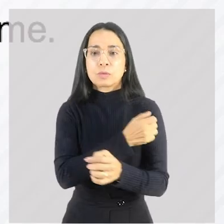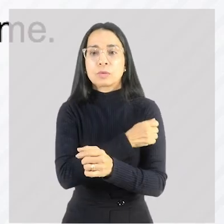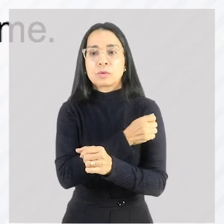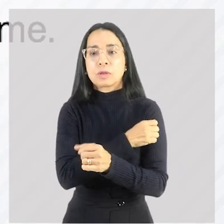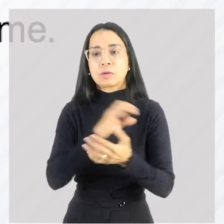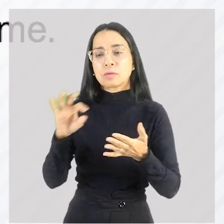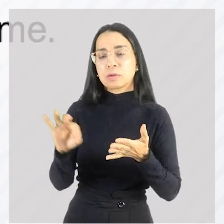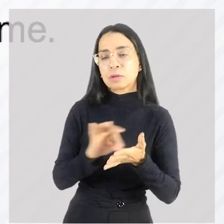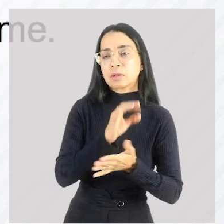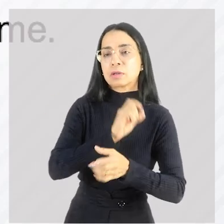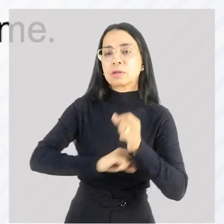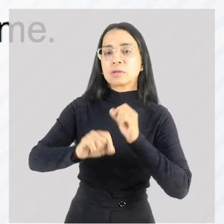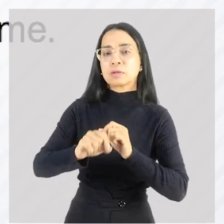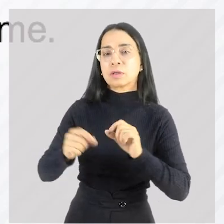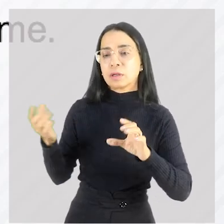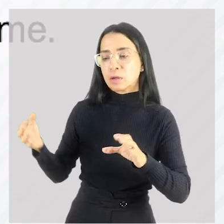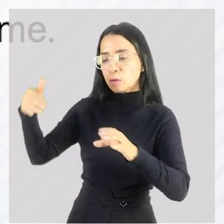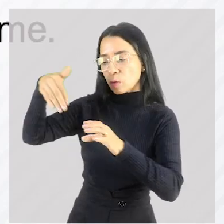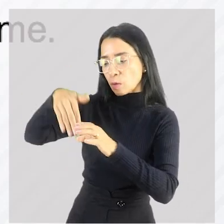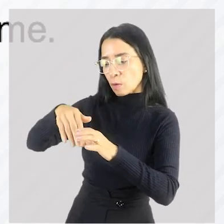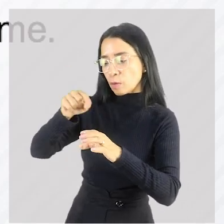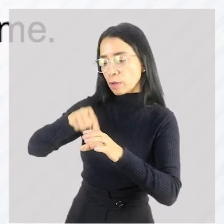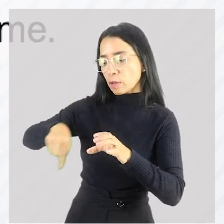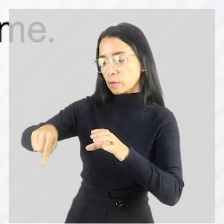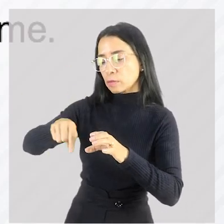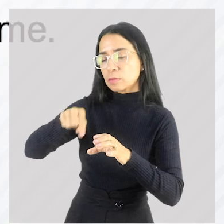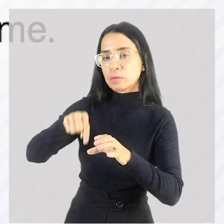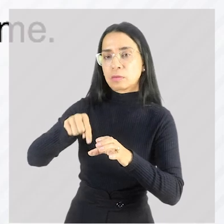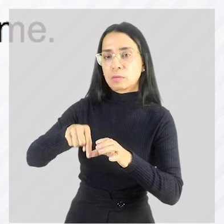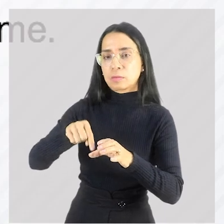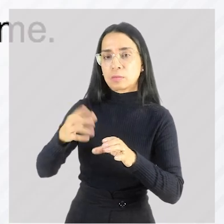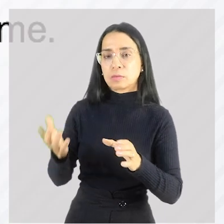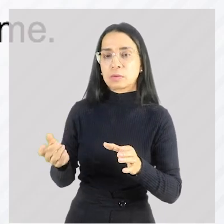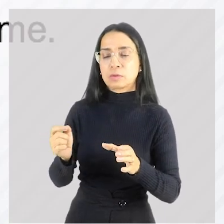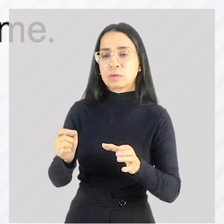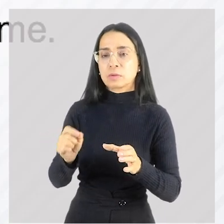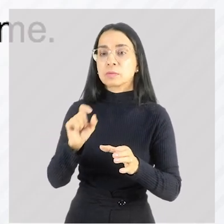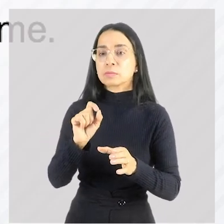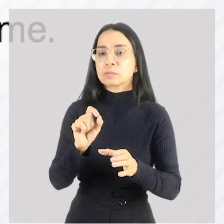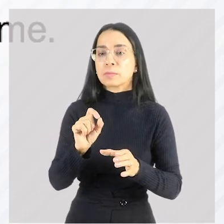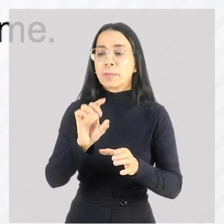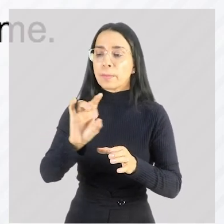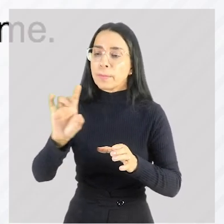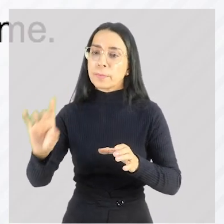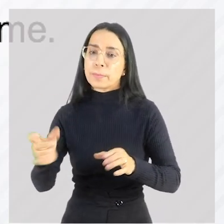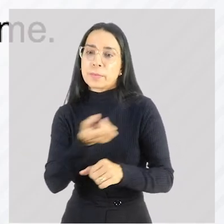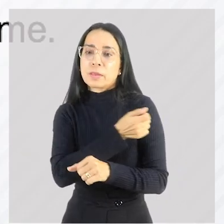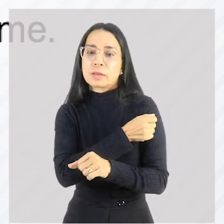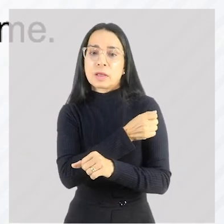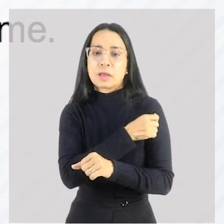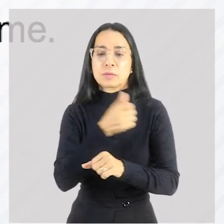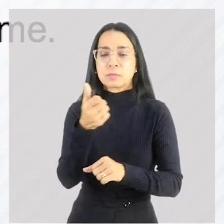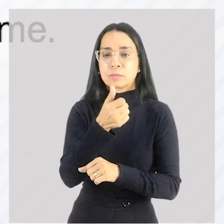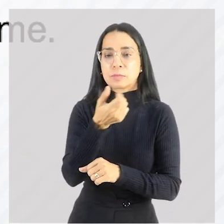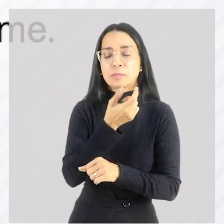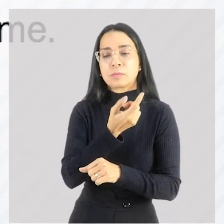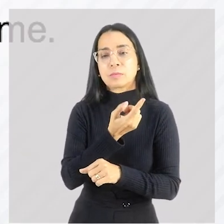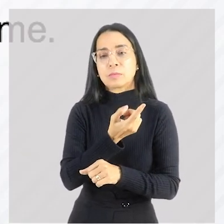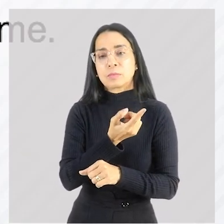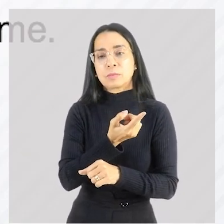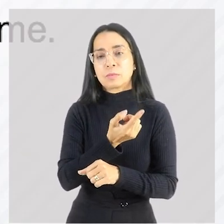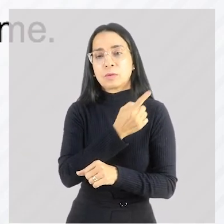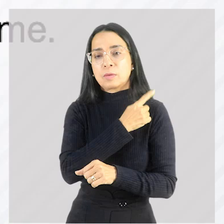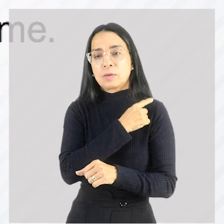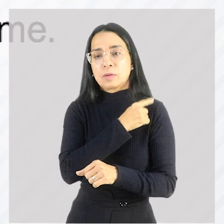inscritos serão depositados em uma urna sendo que para cada estudante do primeiro ano